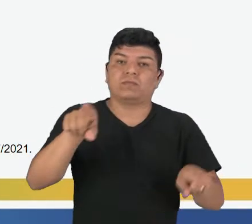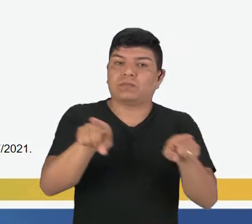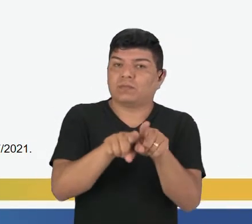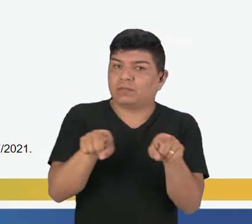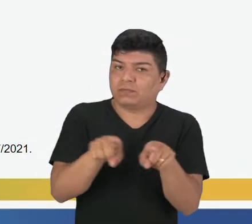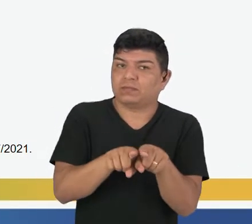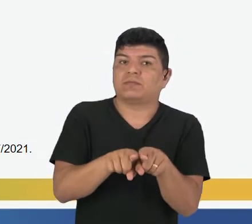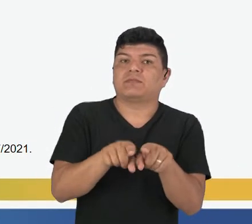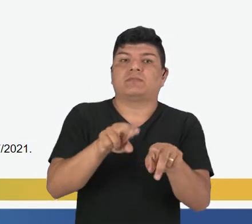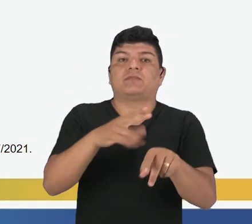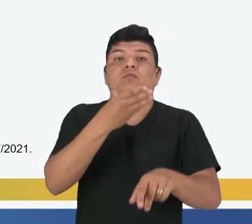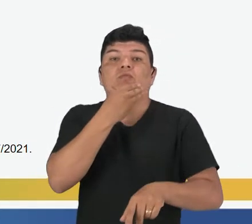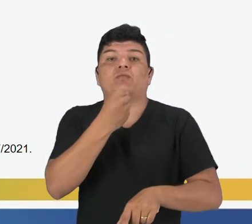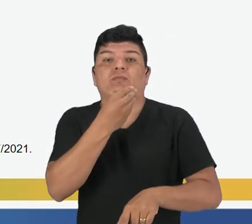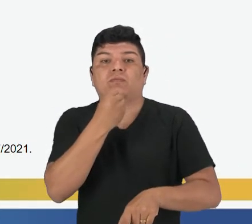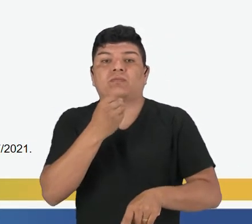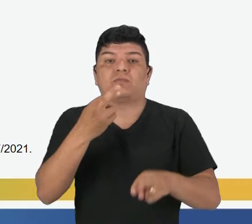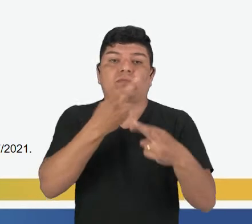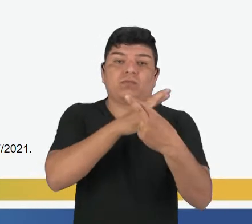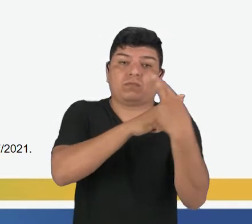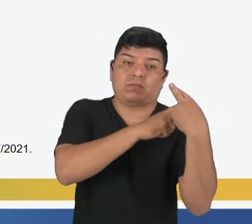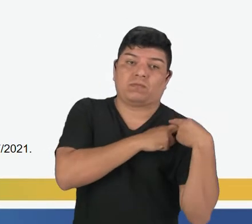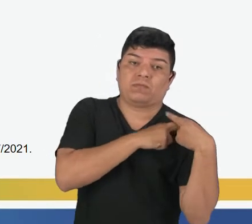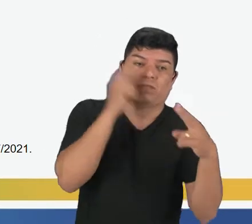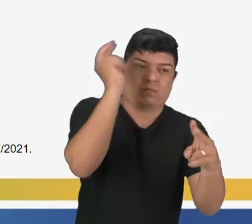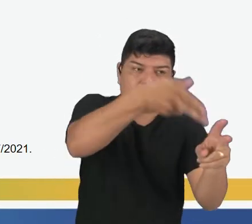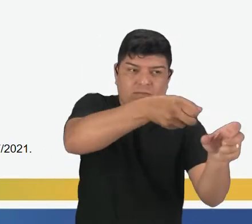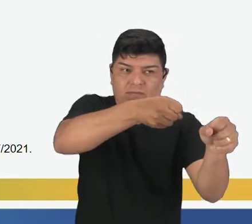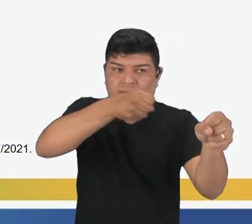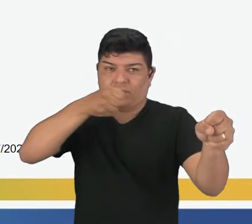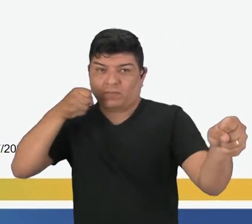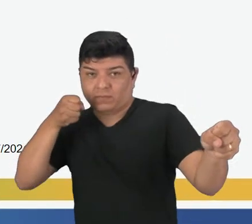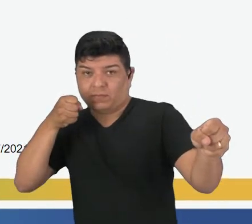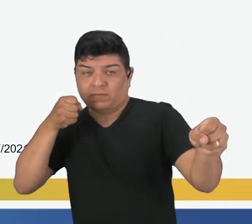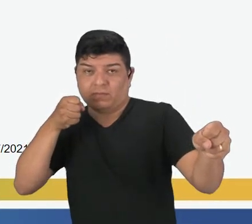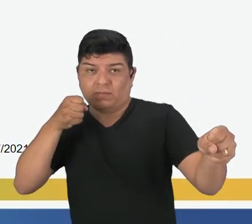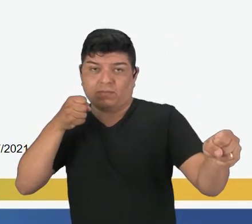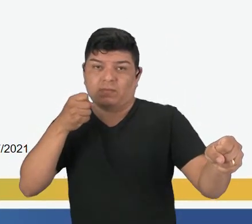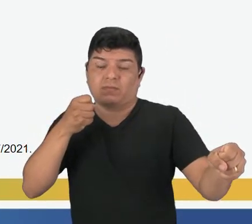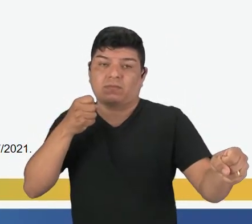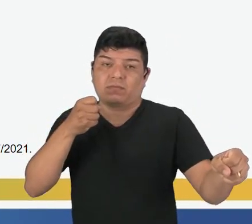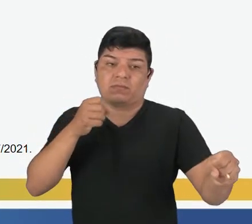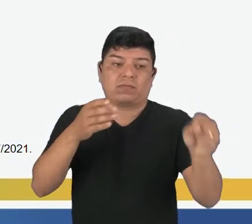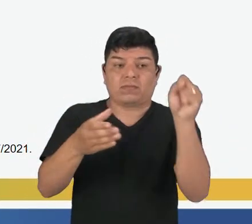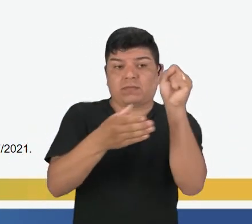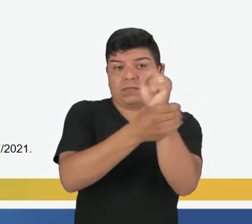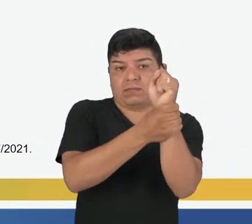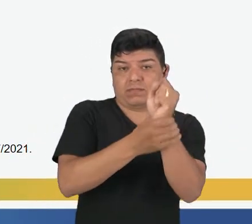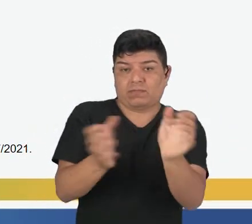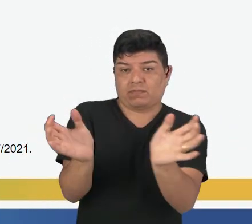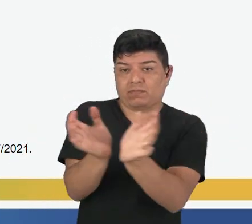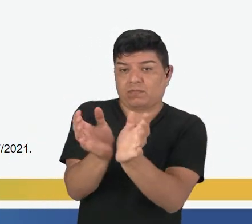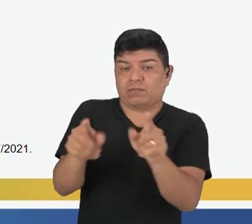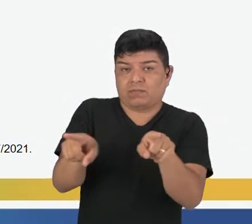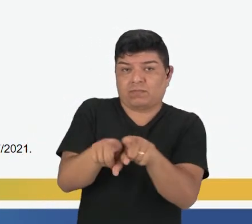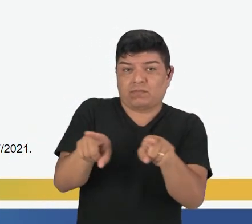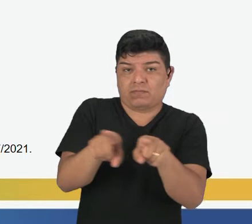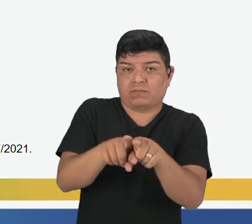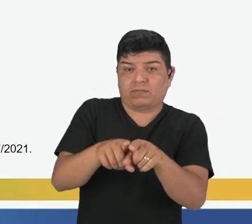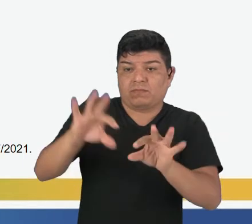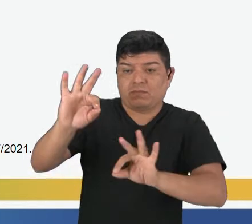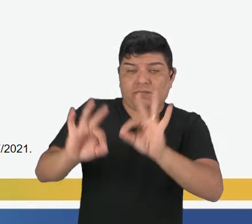mulheres. Os homens ficavam responsáveis pela caça, pela proteção do grupo e também